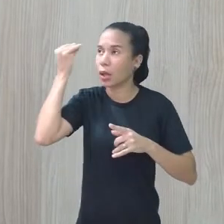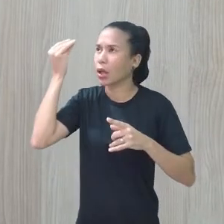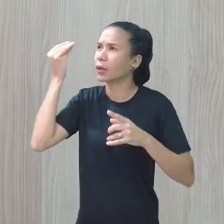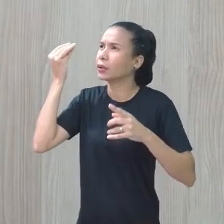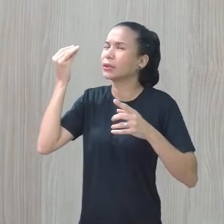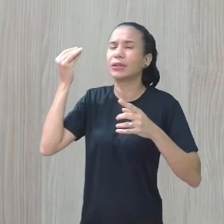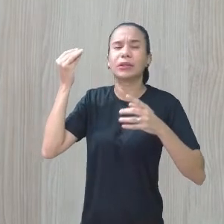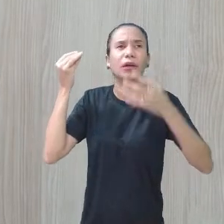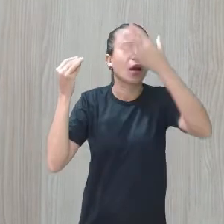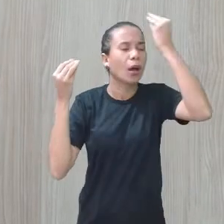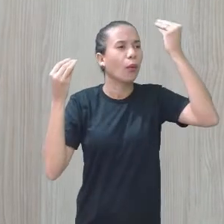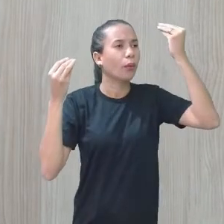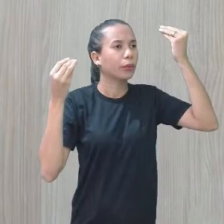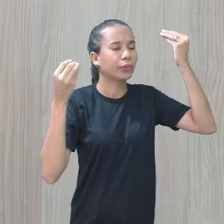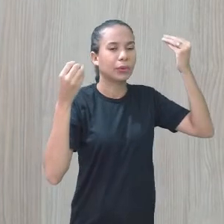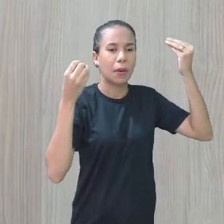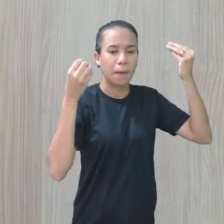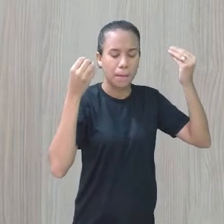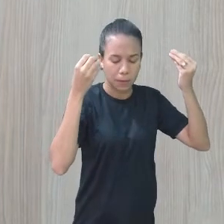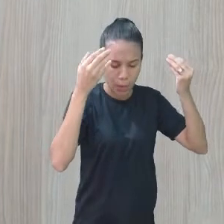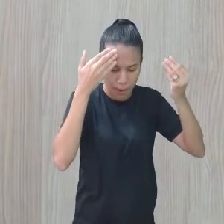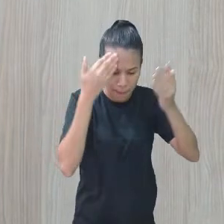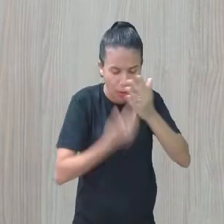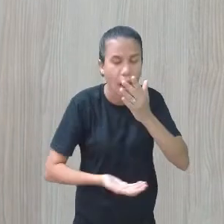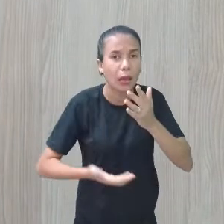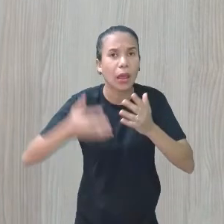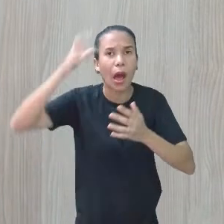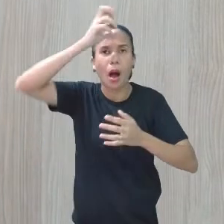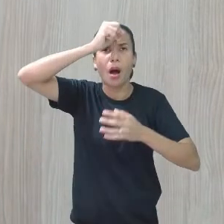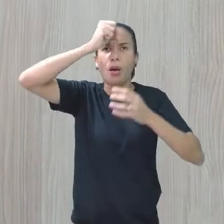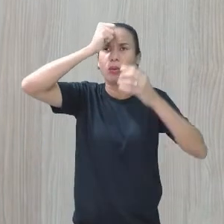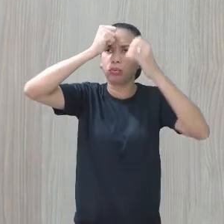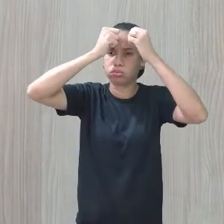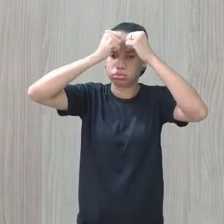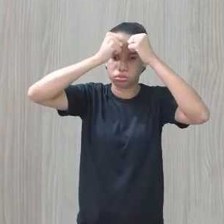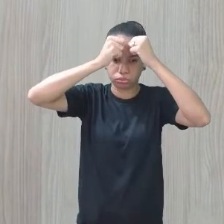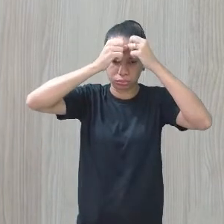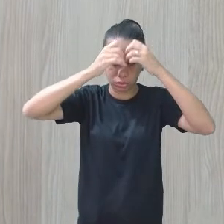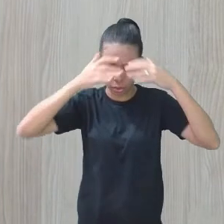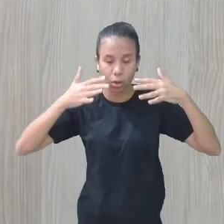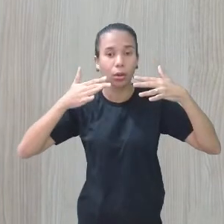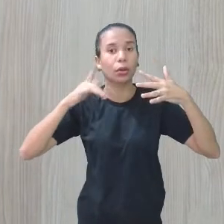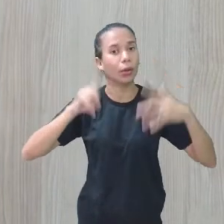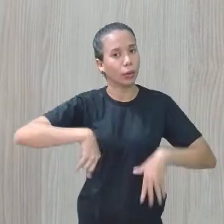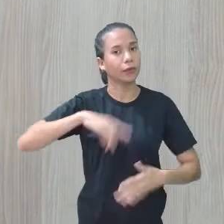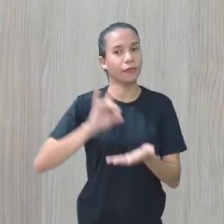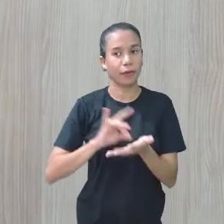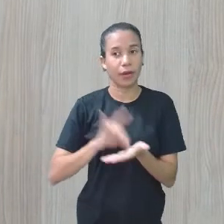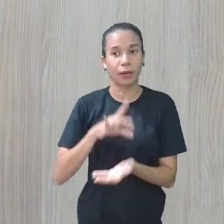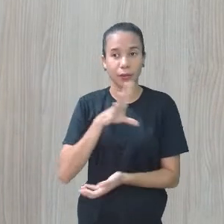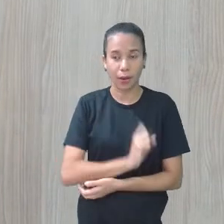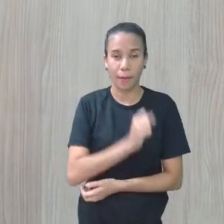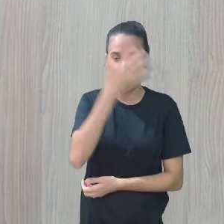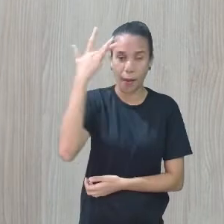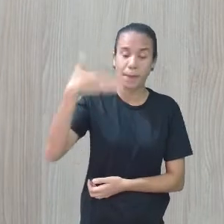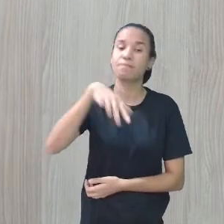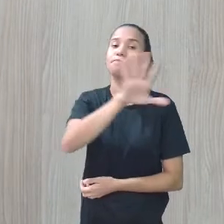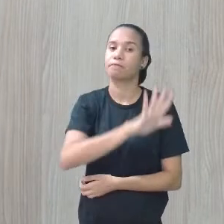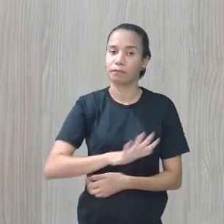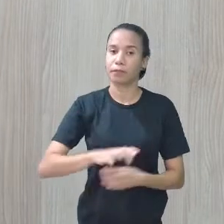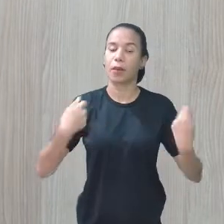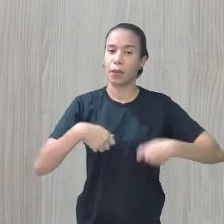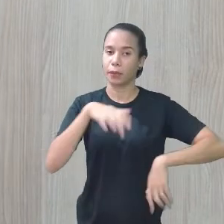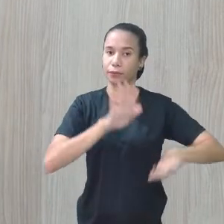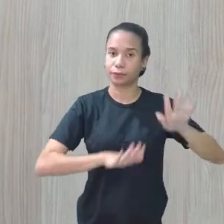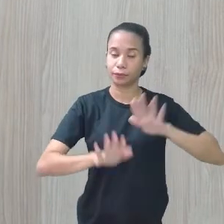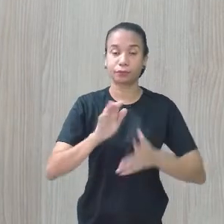muito, a se perder, esquecer o que aprendeu há muito tempo. Então, é realmente ter amor a essas pessoas. Então,